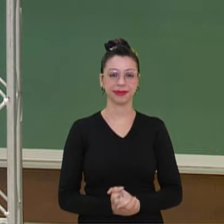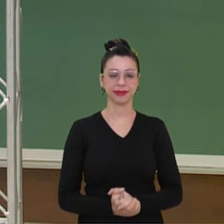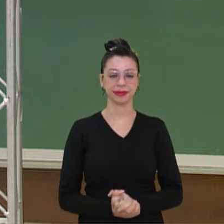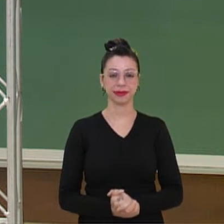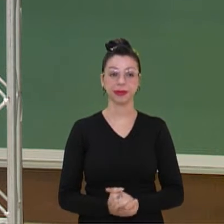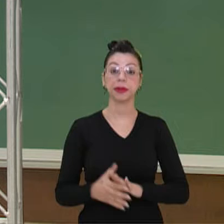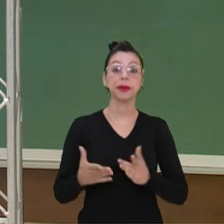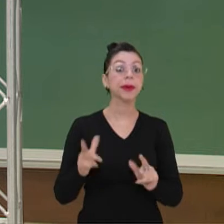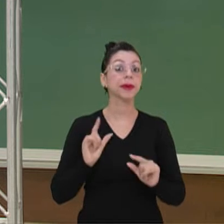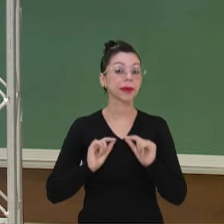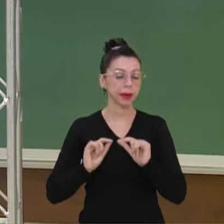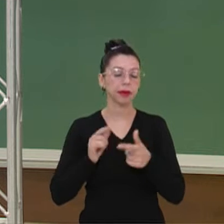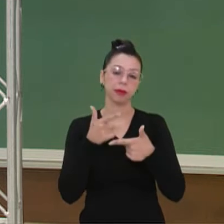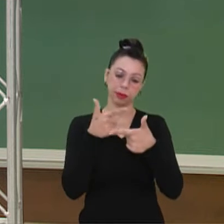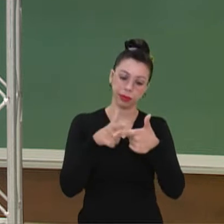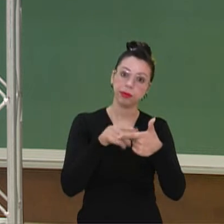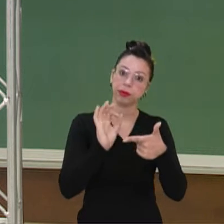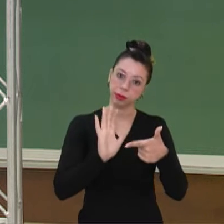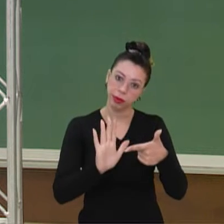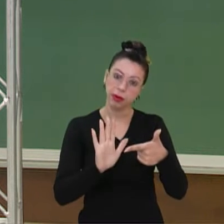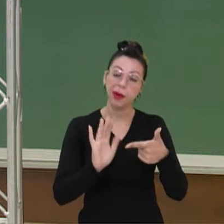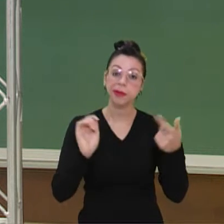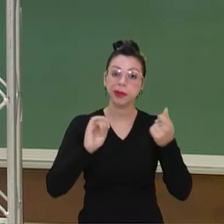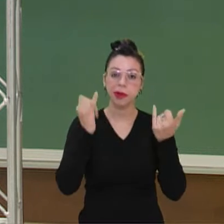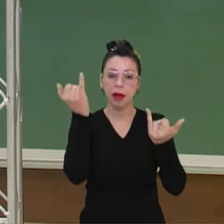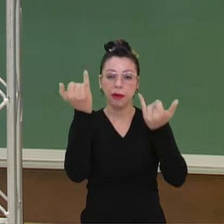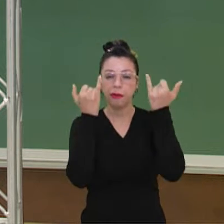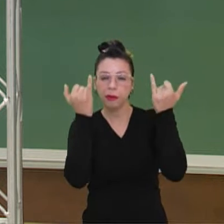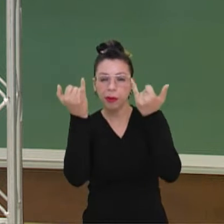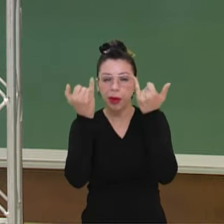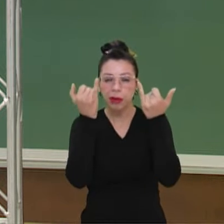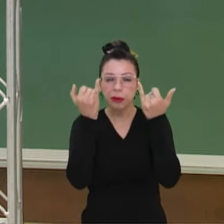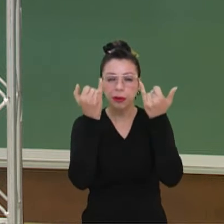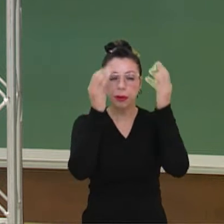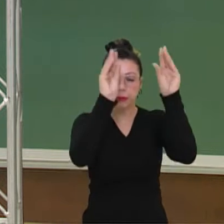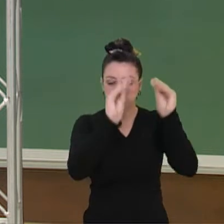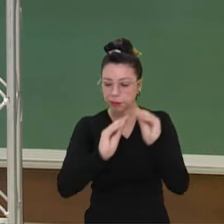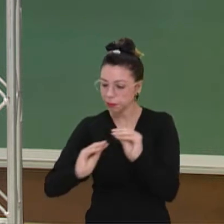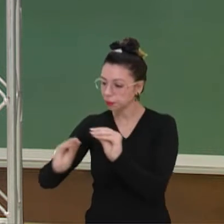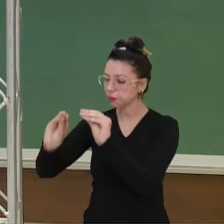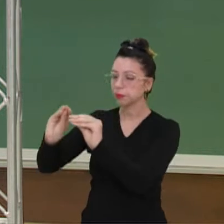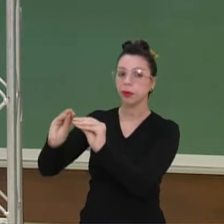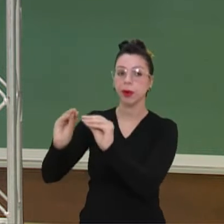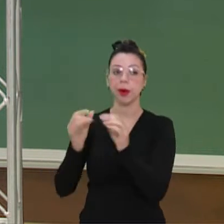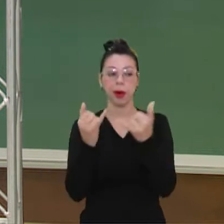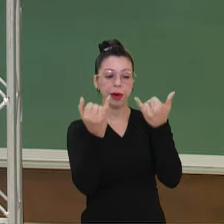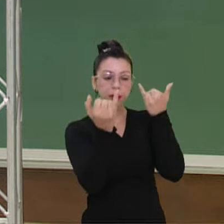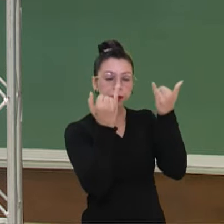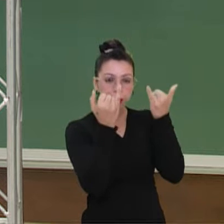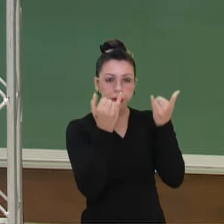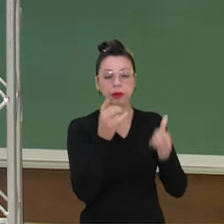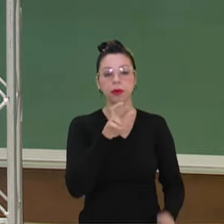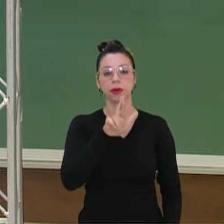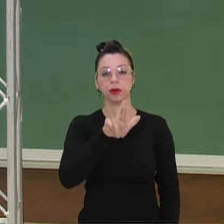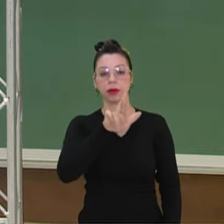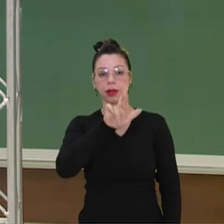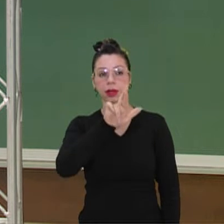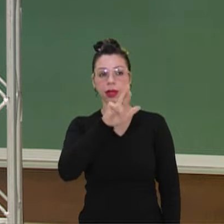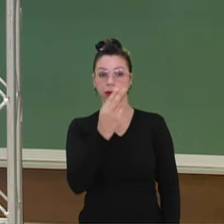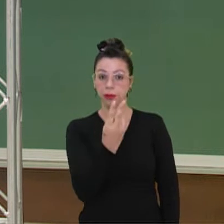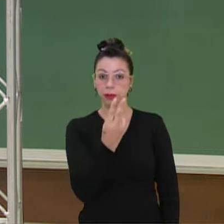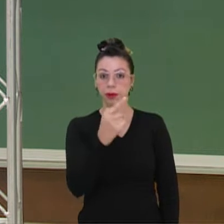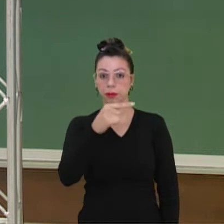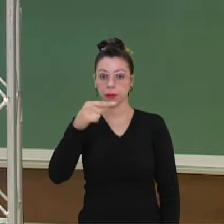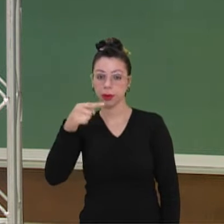o que nós temos que... É um problema, certo? Nós temos que tirar as informações. Então, ó, quais são os dados, né, envolvidos? Ó, nós temos R2 menos R1 é